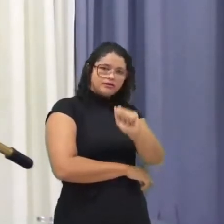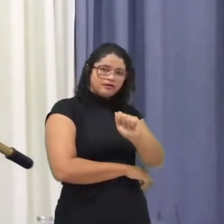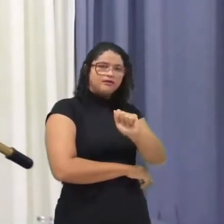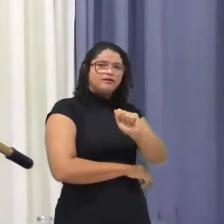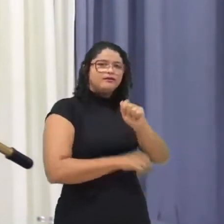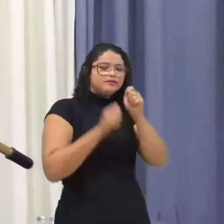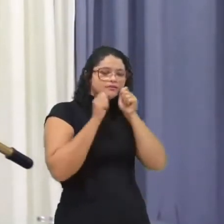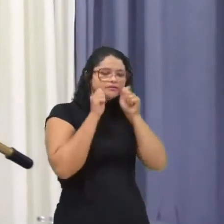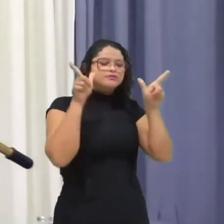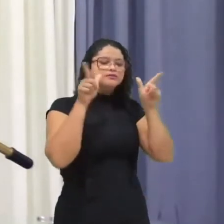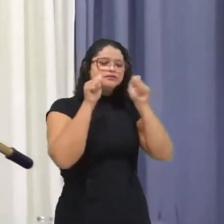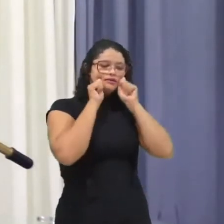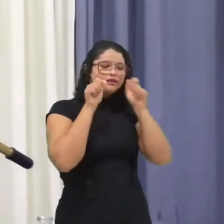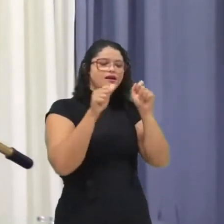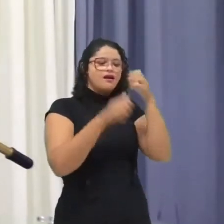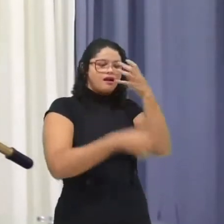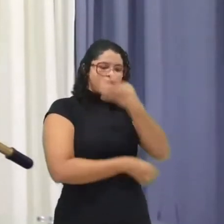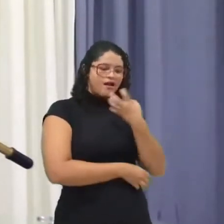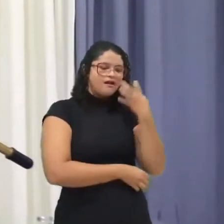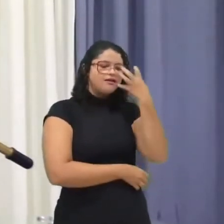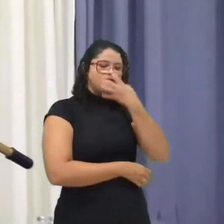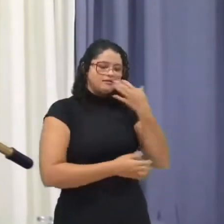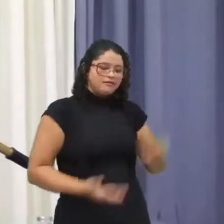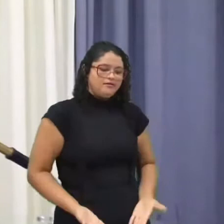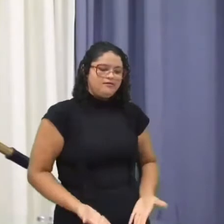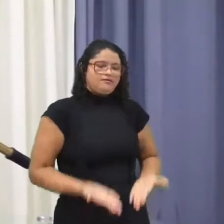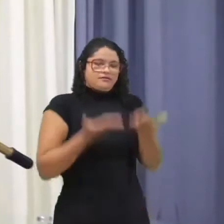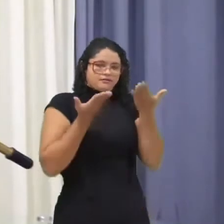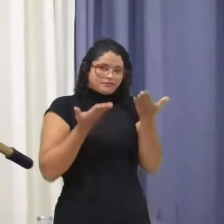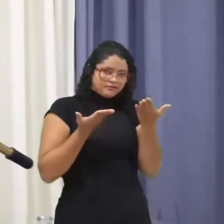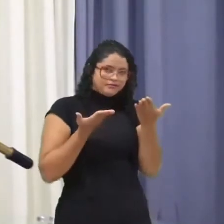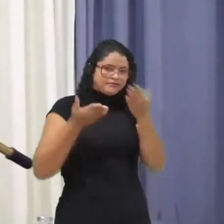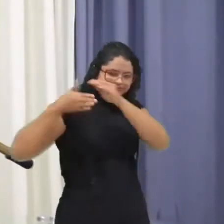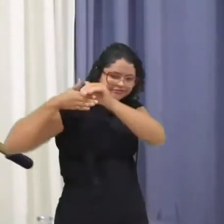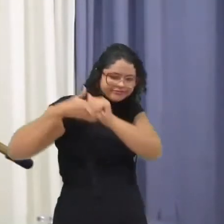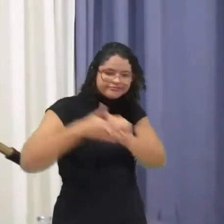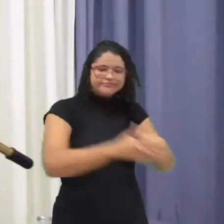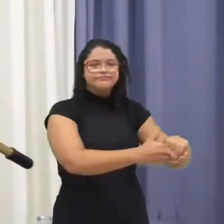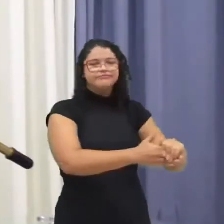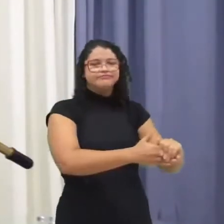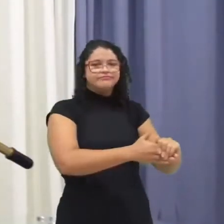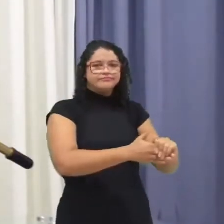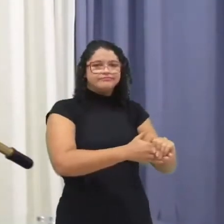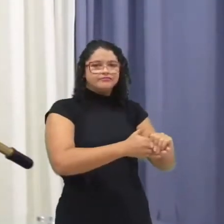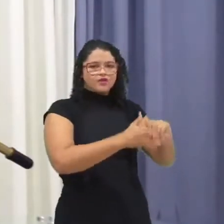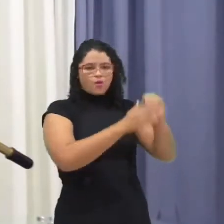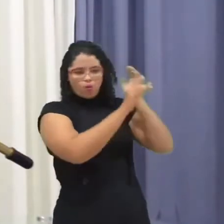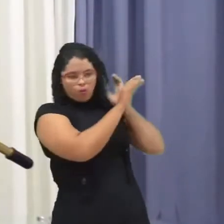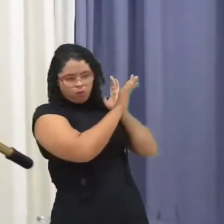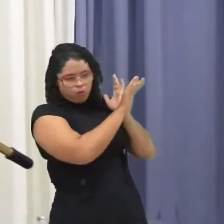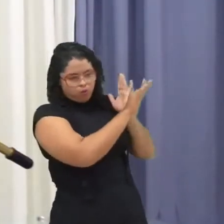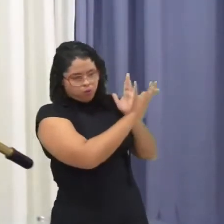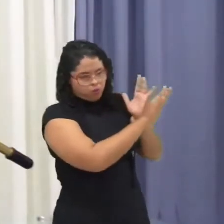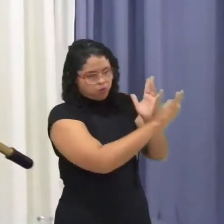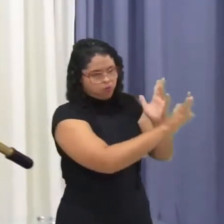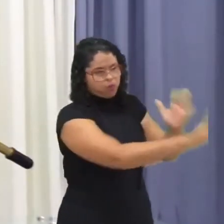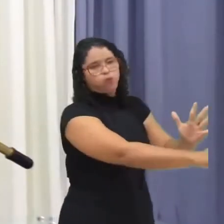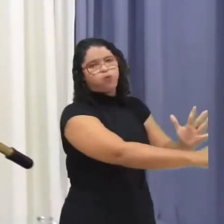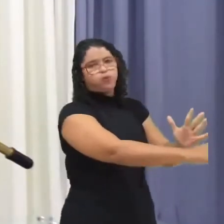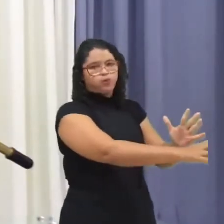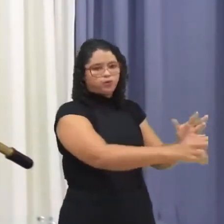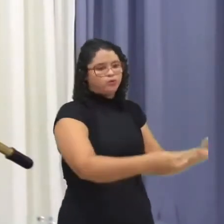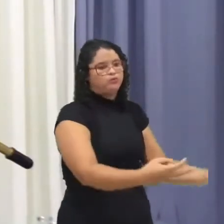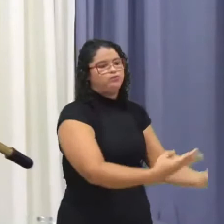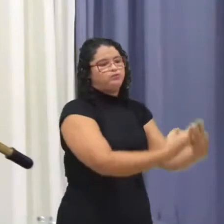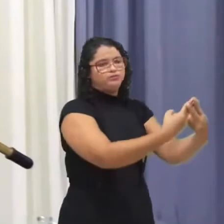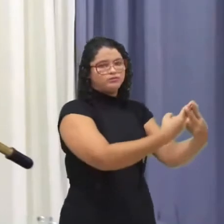entoa um cântico, levanta-te, Baraque, e leva em cativeiro os teus